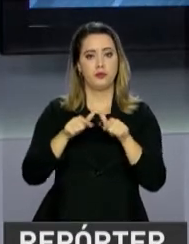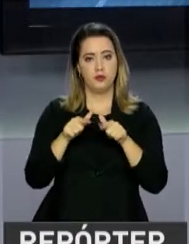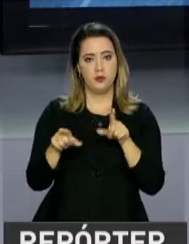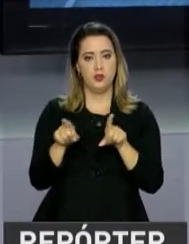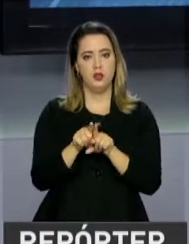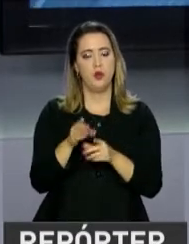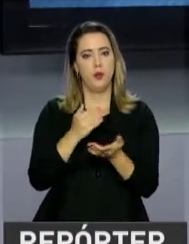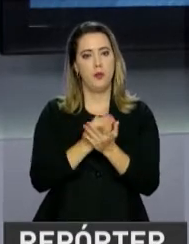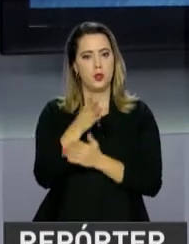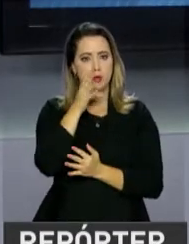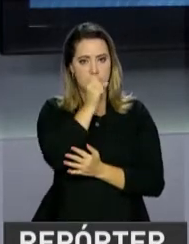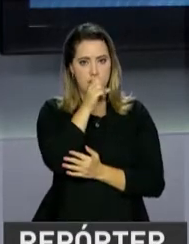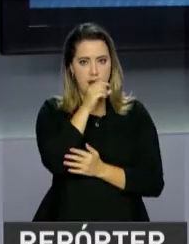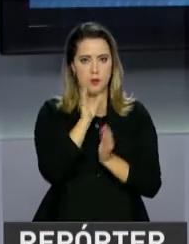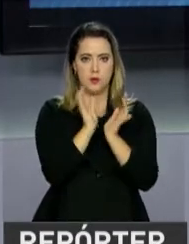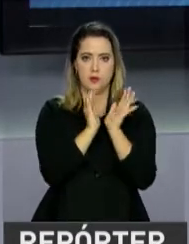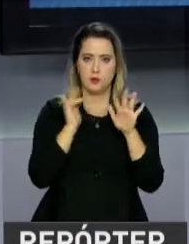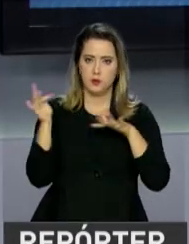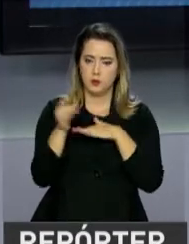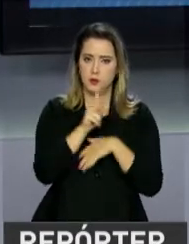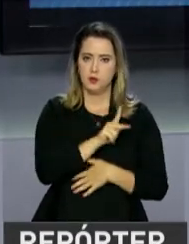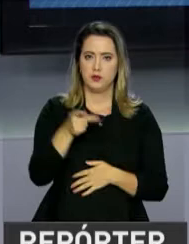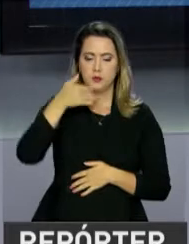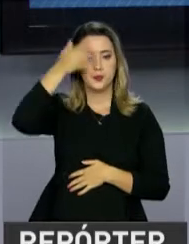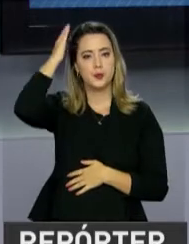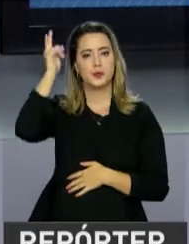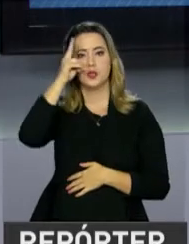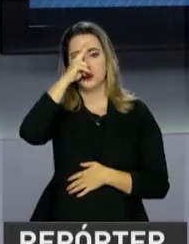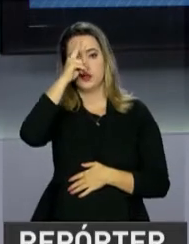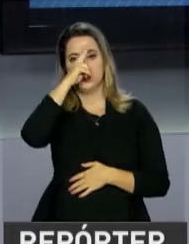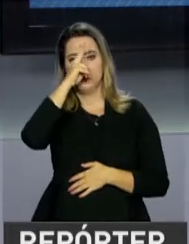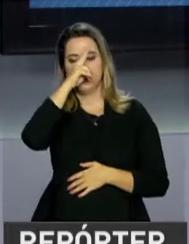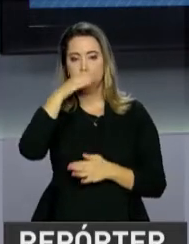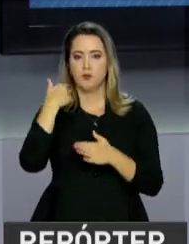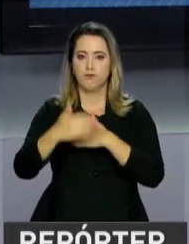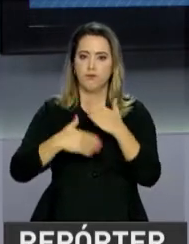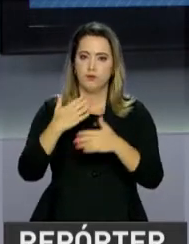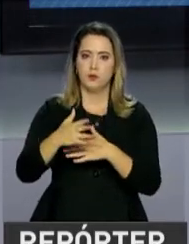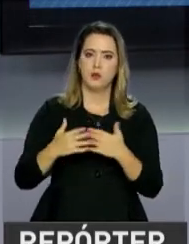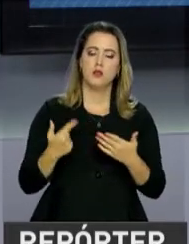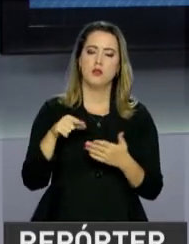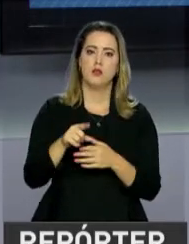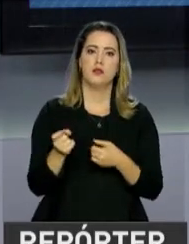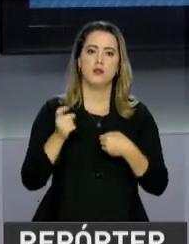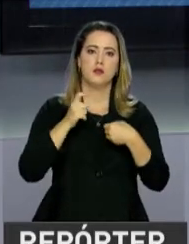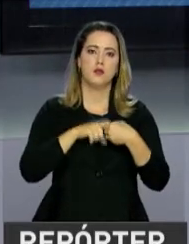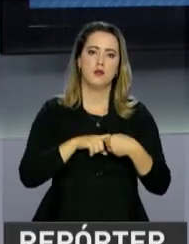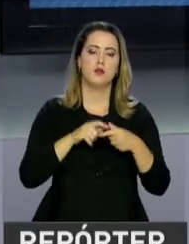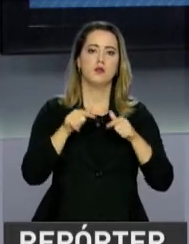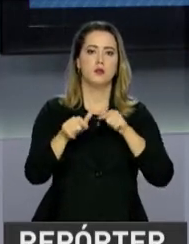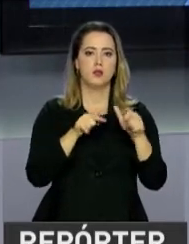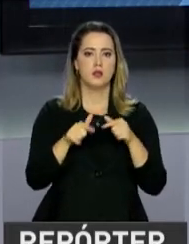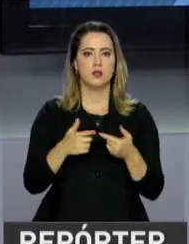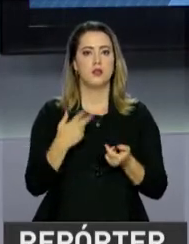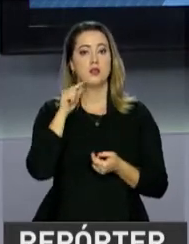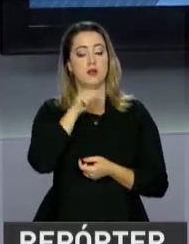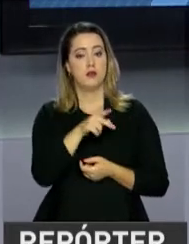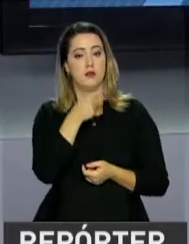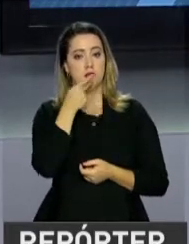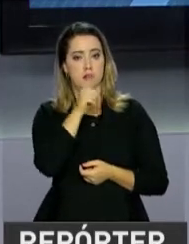sábado pelas redes sociais o presidente michel temer lembrou que a legislação vai acelerar a recuperação dos empregos